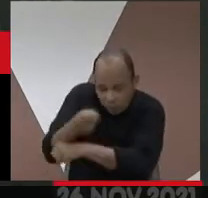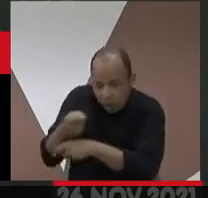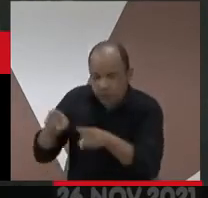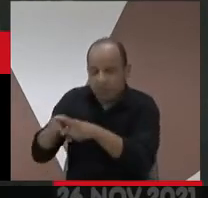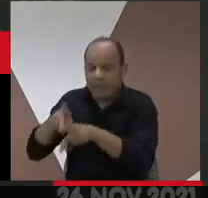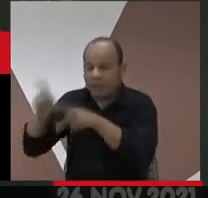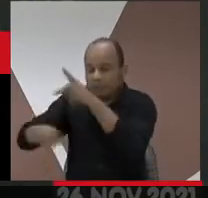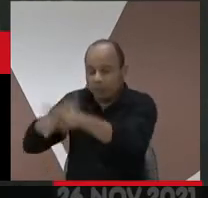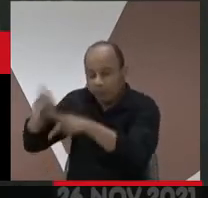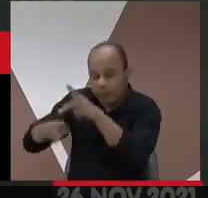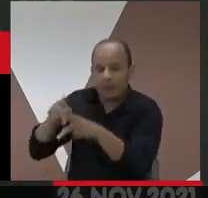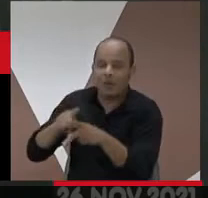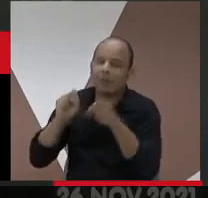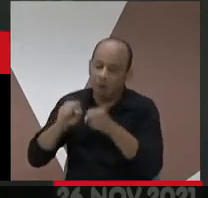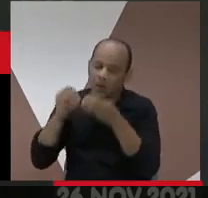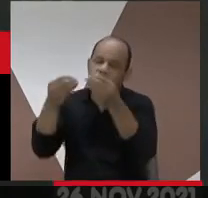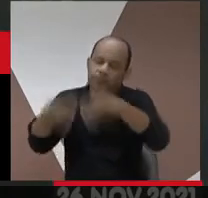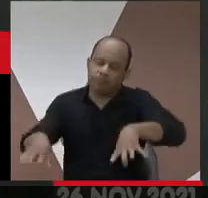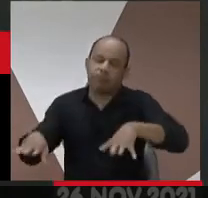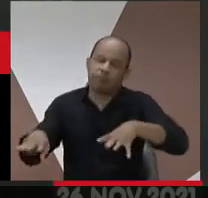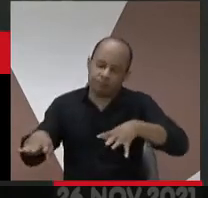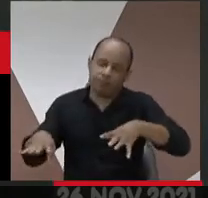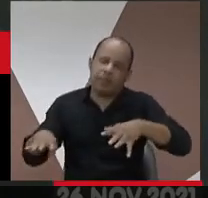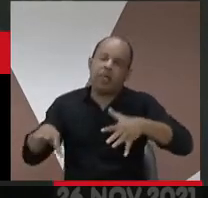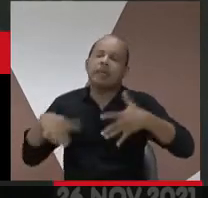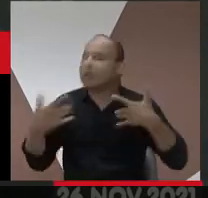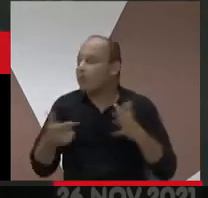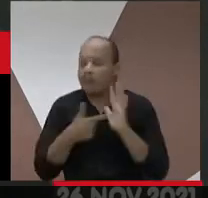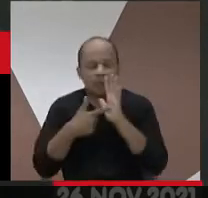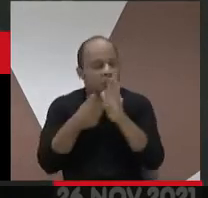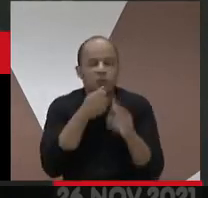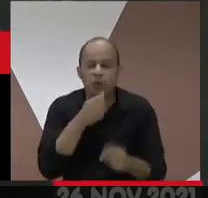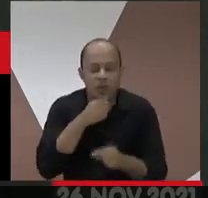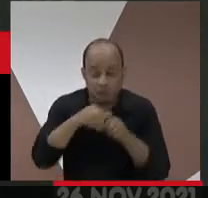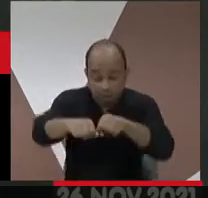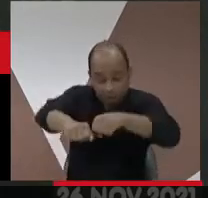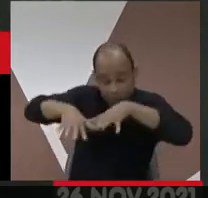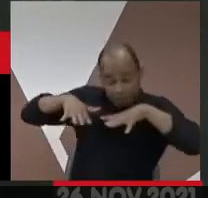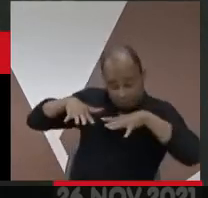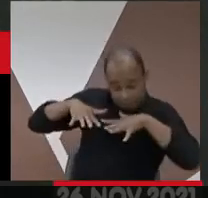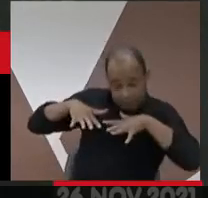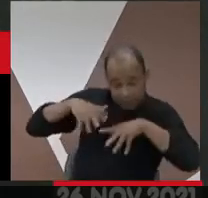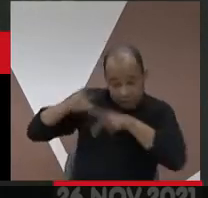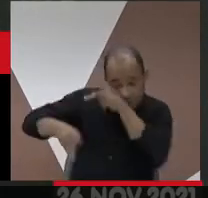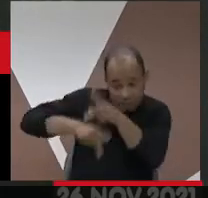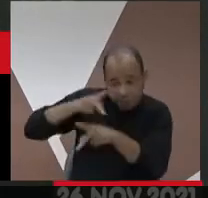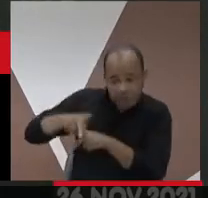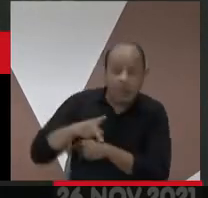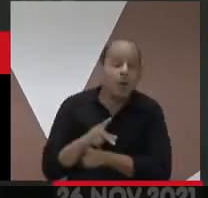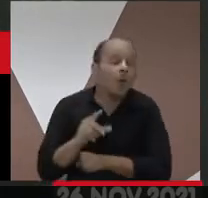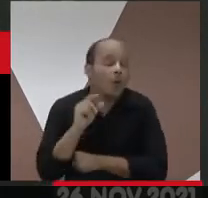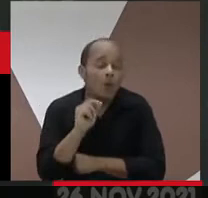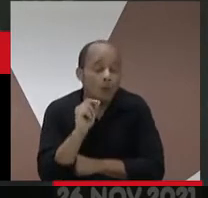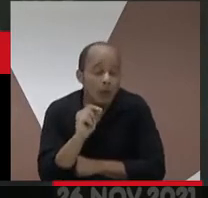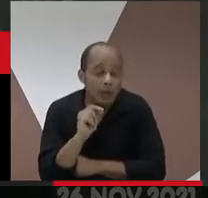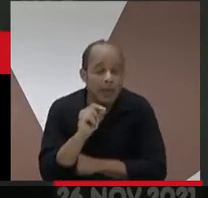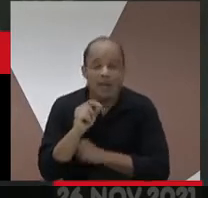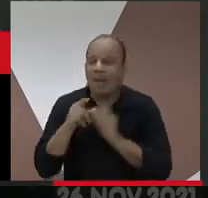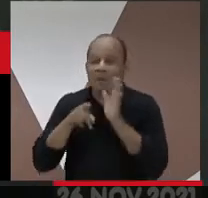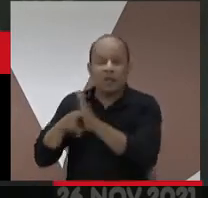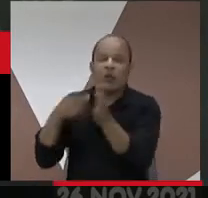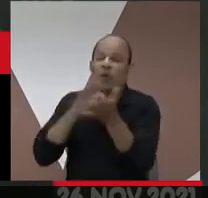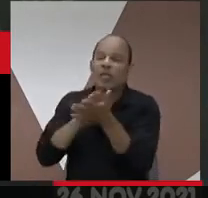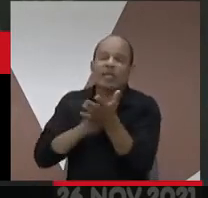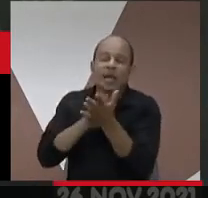Também a CEINFRA não apresentou, nas audiências públicas e no seminário, pesquisas que esclarecessem a população sobre os impactos